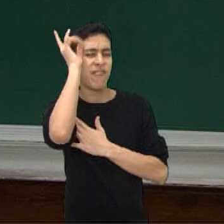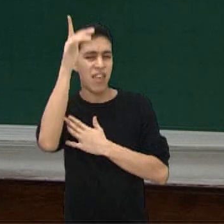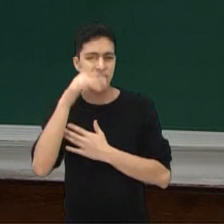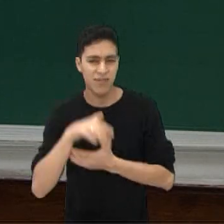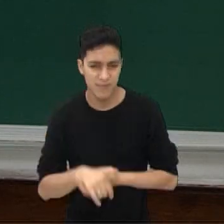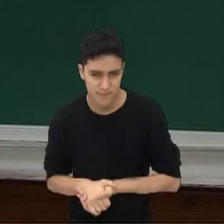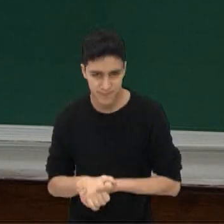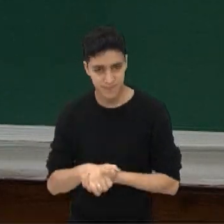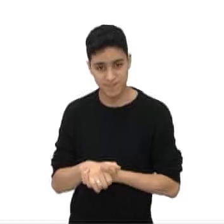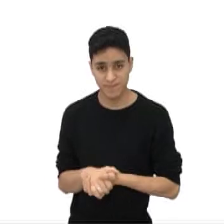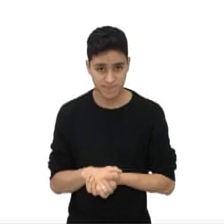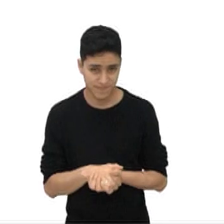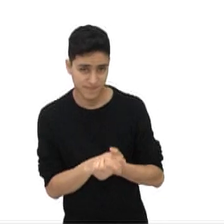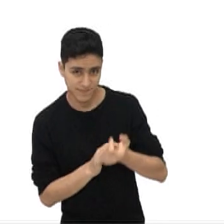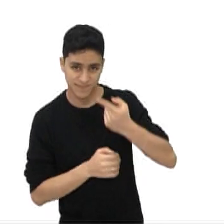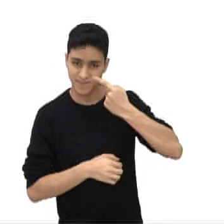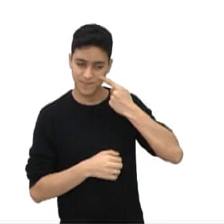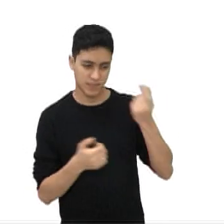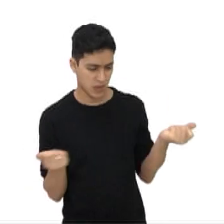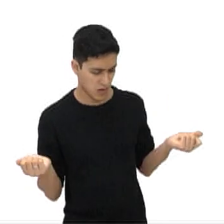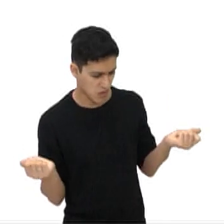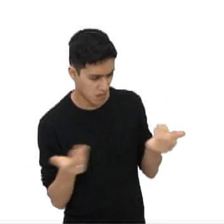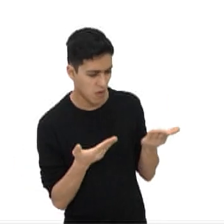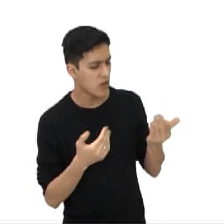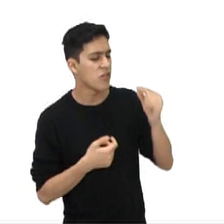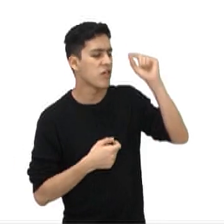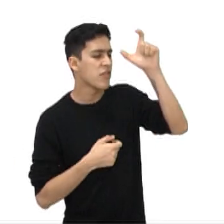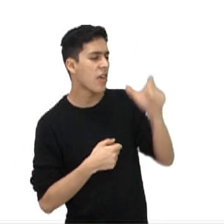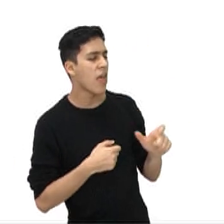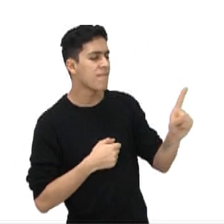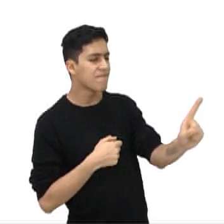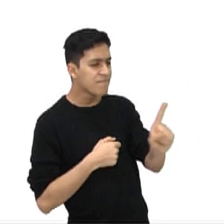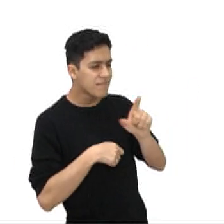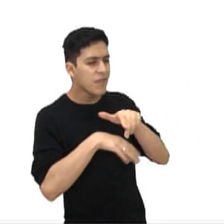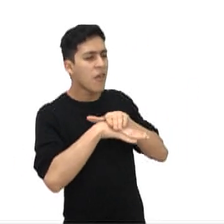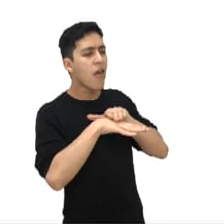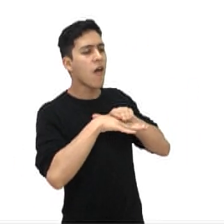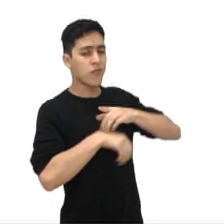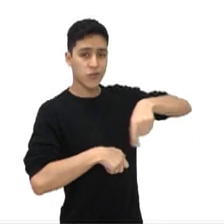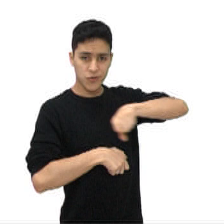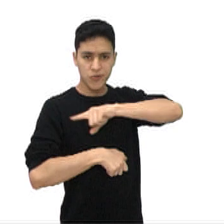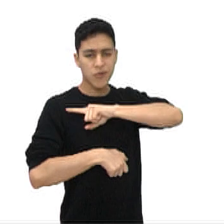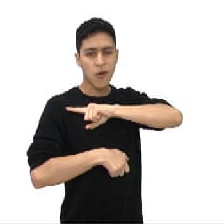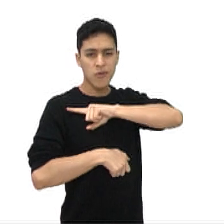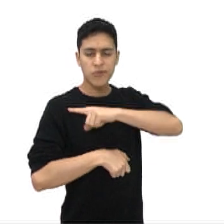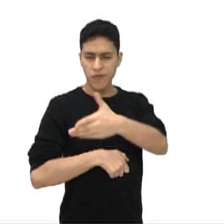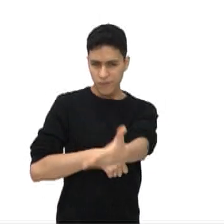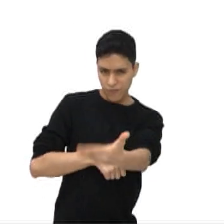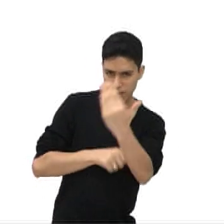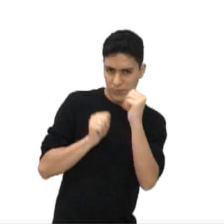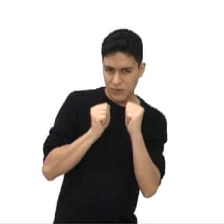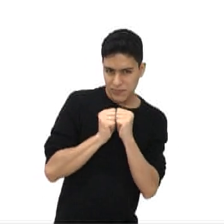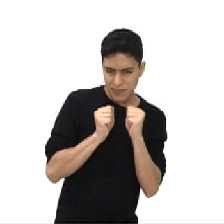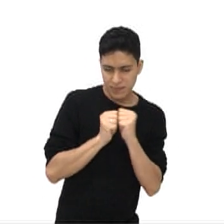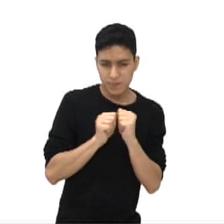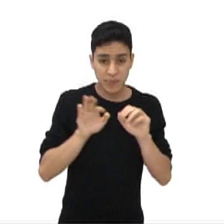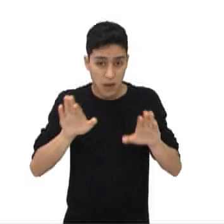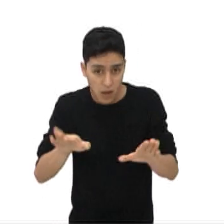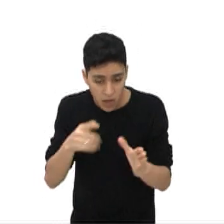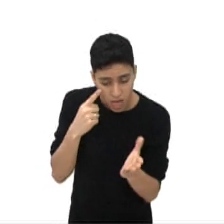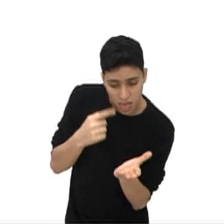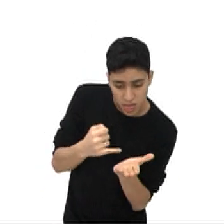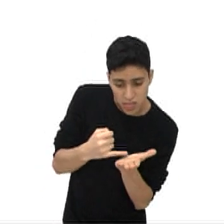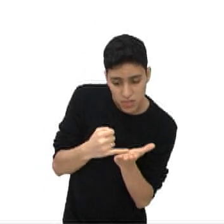lá? Quero ver. Hoje, quem vai conversar com a gente é a Alana Beatriz. Vamos nessa? Pela introdução